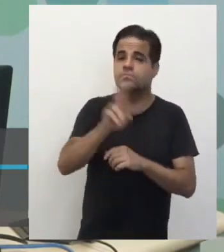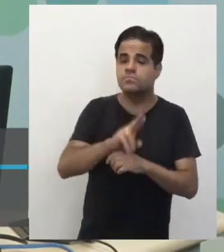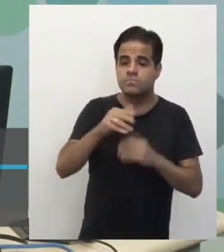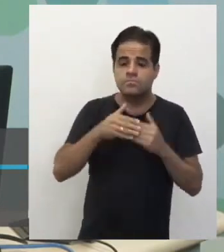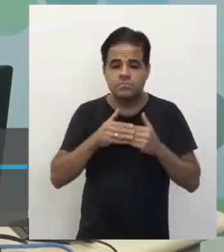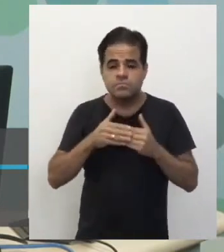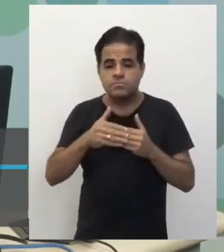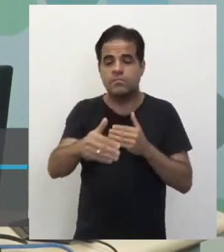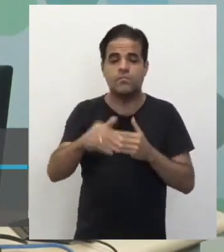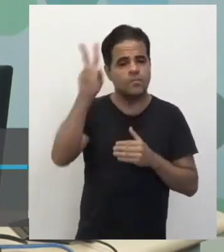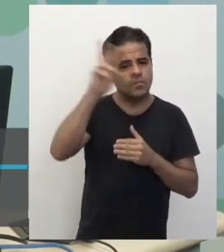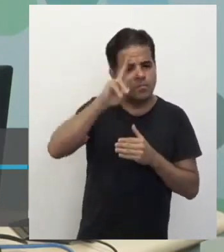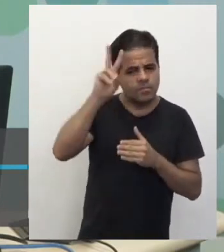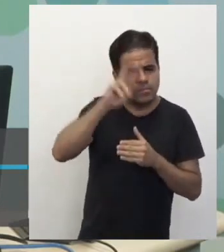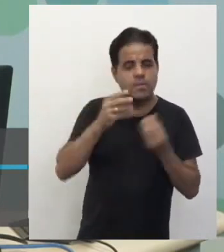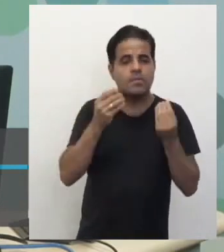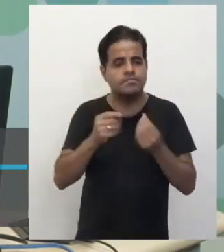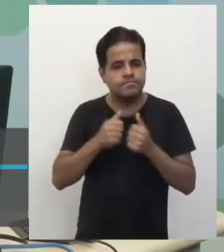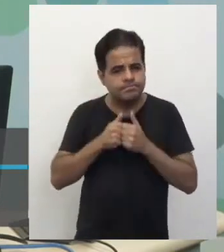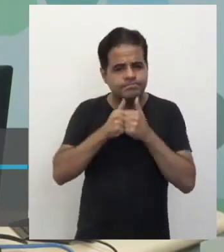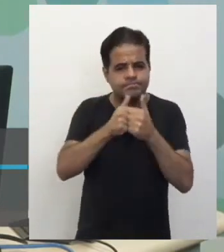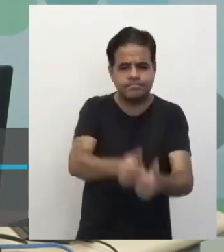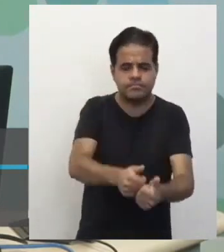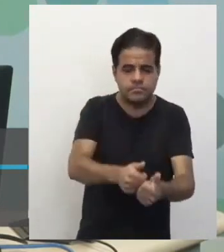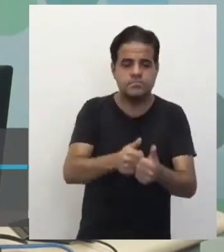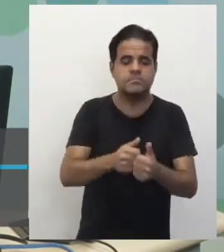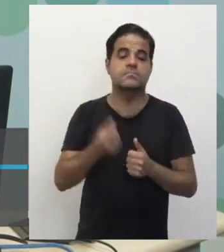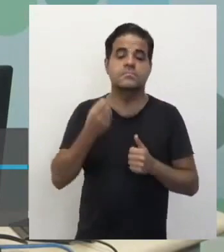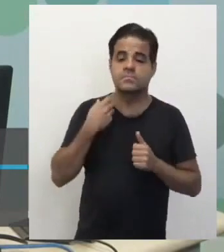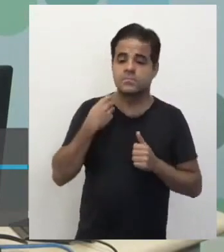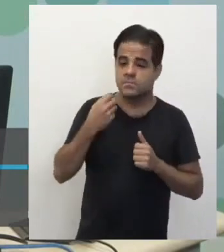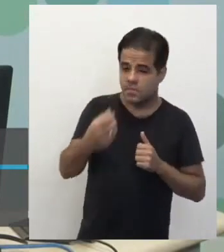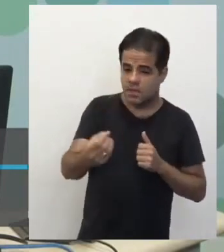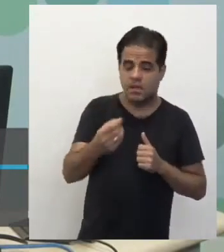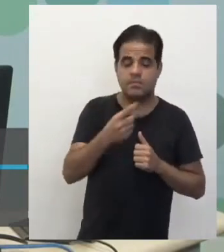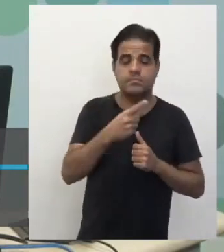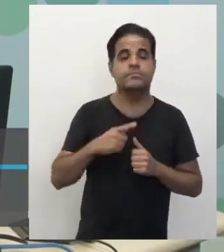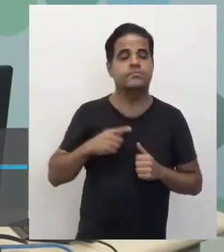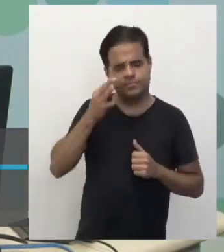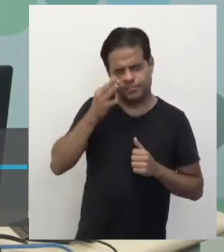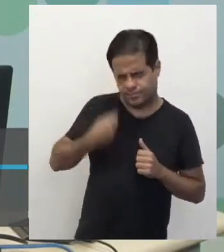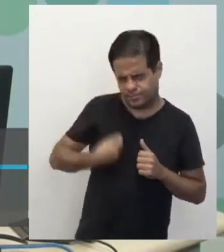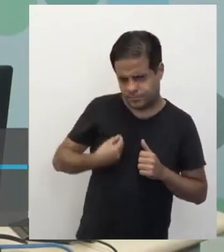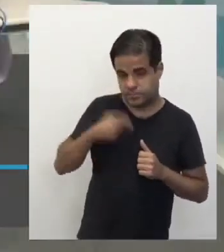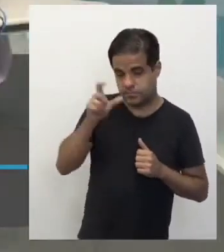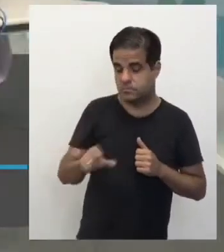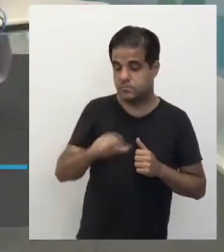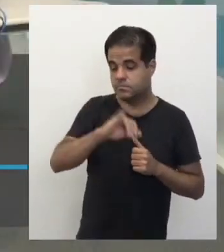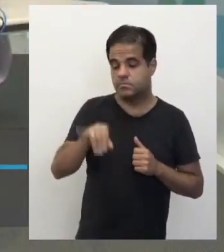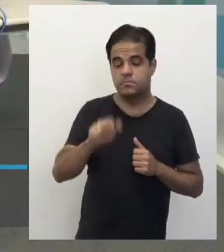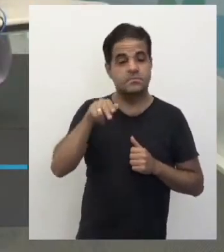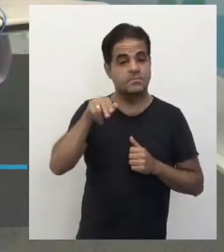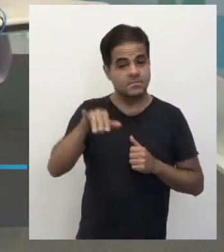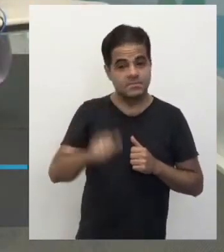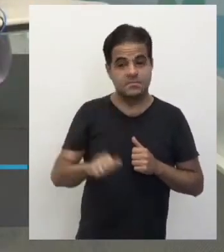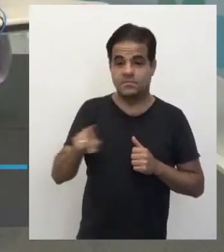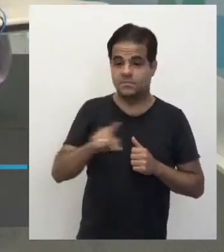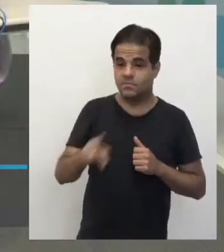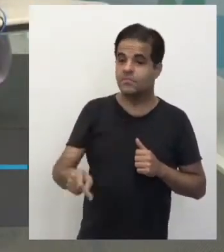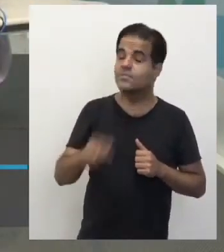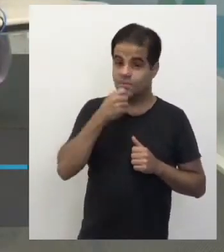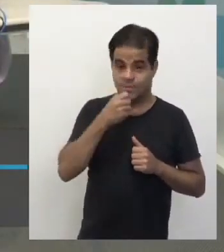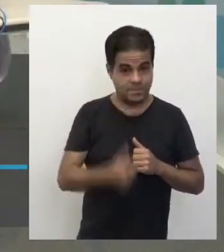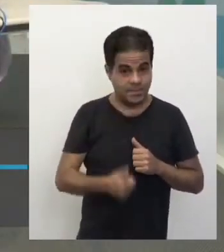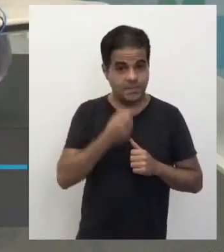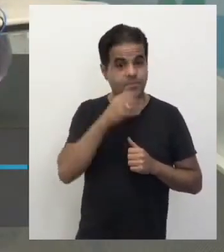fontes históricas. Para acompanhar a gente nessa viagem de hoje, a gente conta com a presença da professora Janaína Jardim. Tudo bem, professora? Tudo